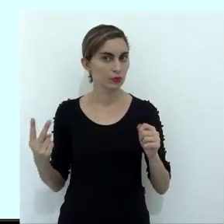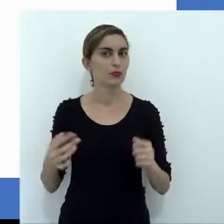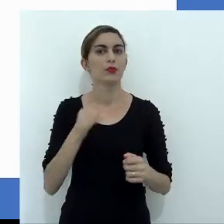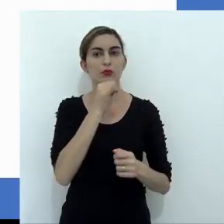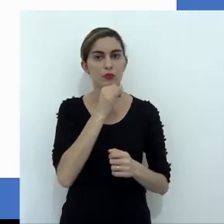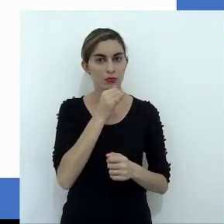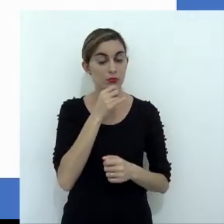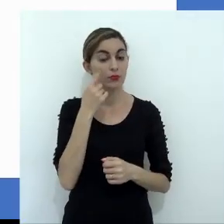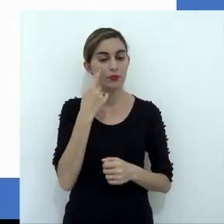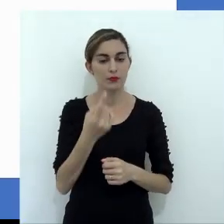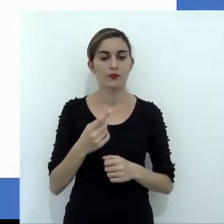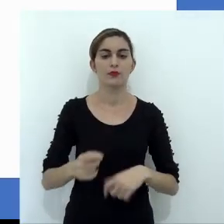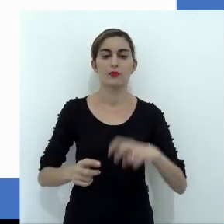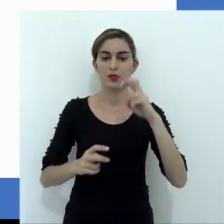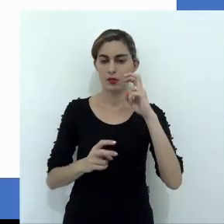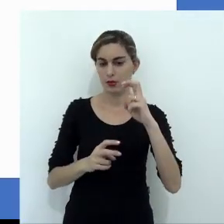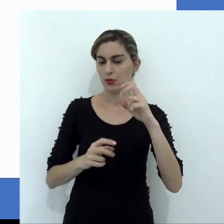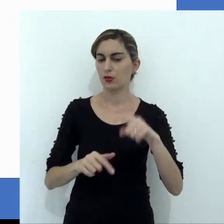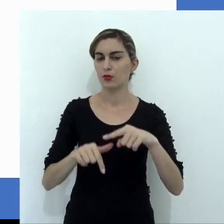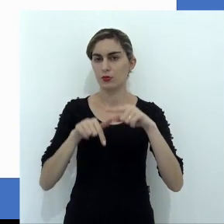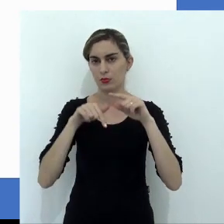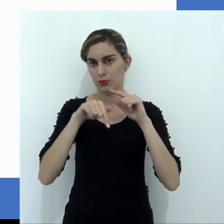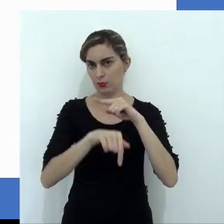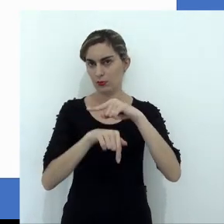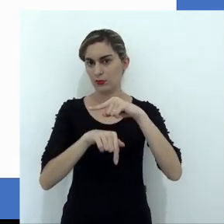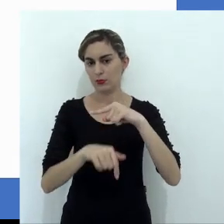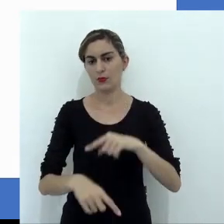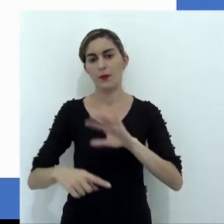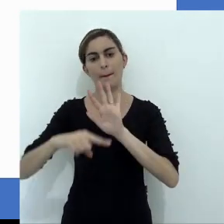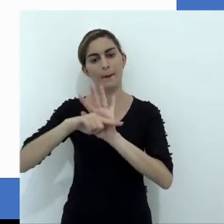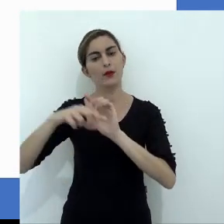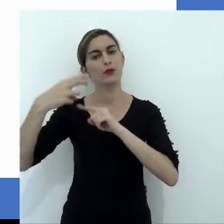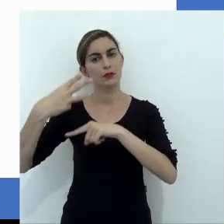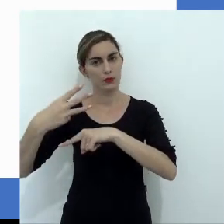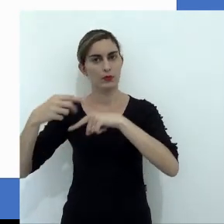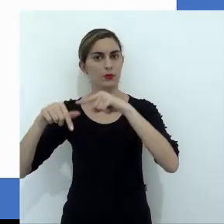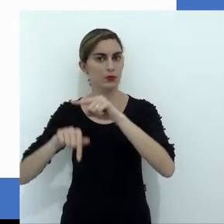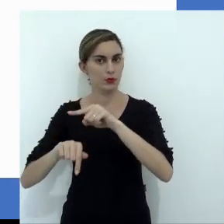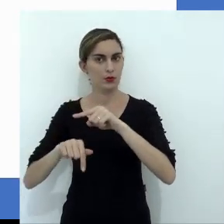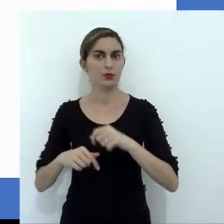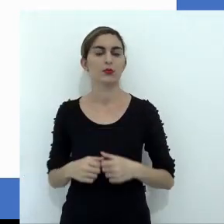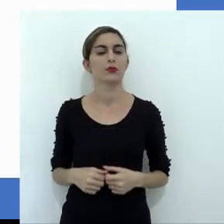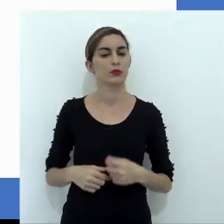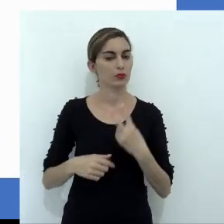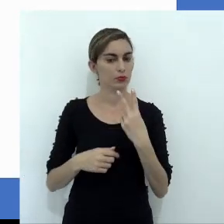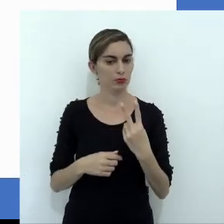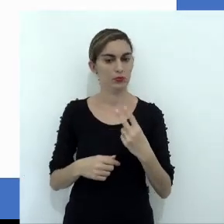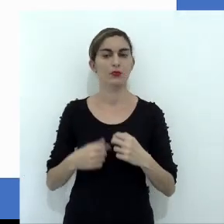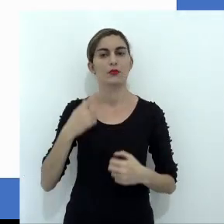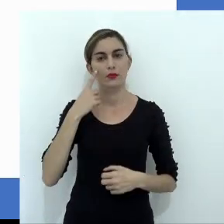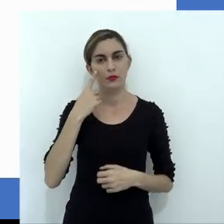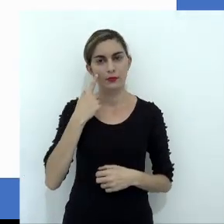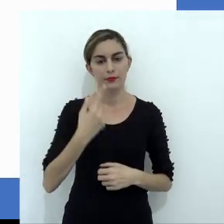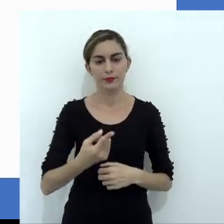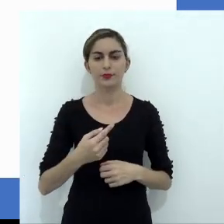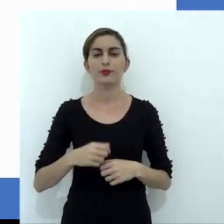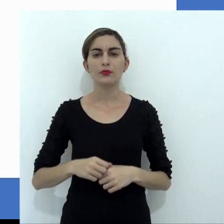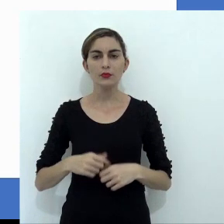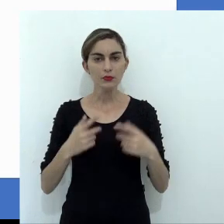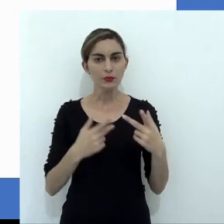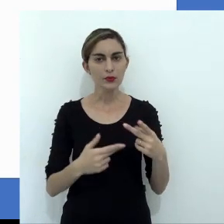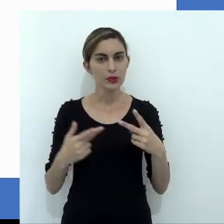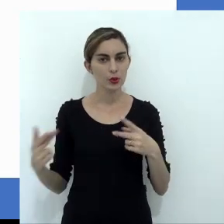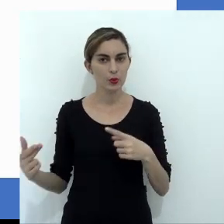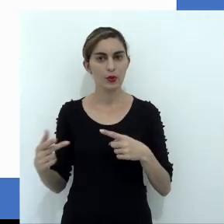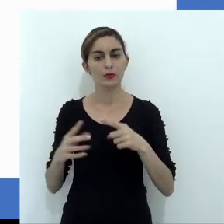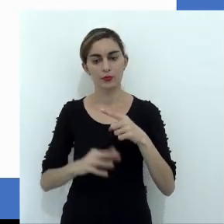subtração aqui. Ó. 5 sétimos menos 3 sétimos. Regra 1, caso 1. Primeiro caso. Denominadores